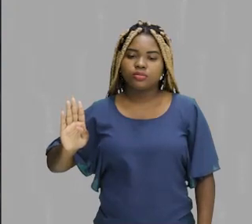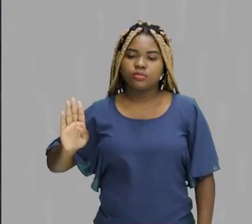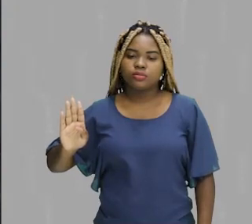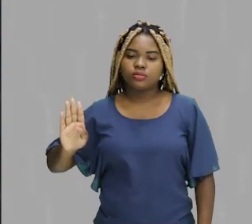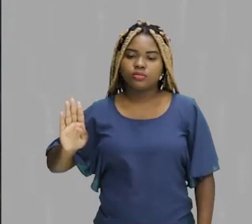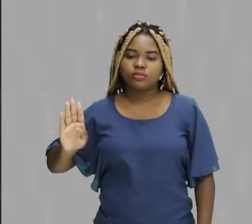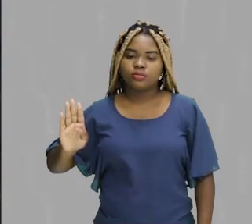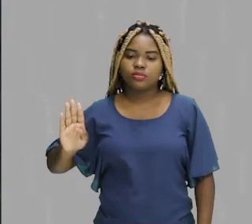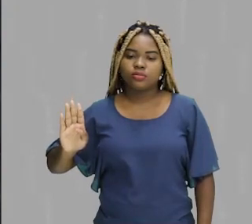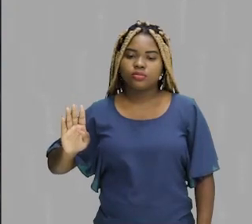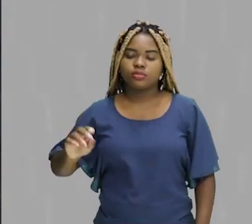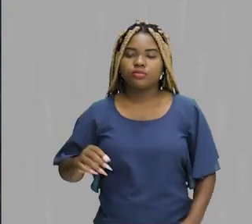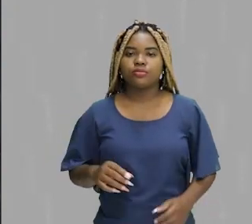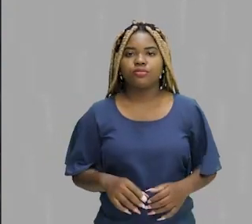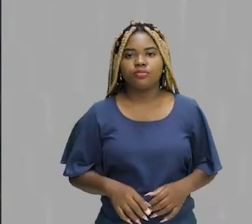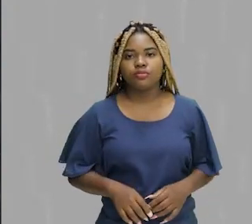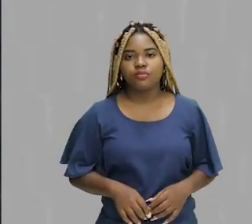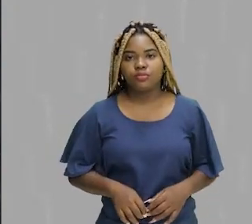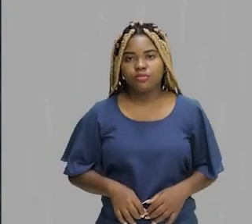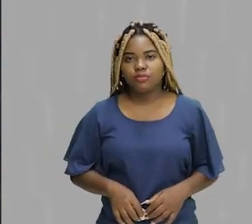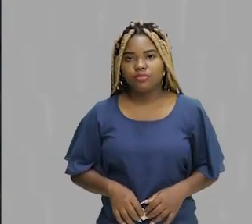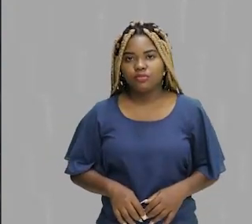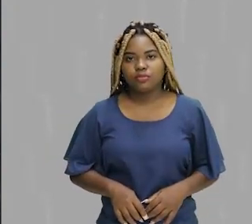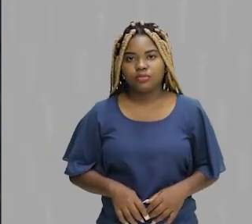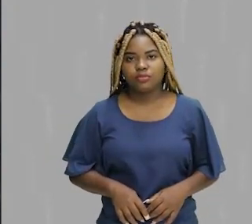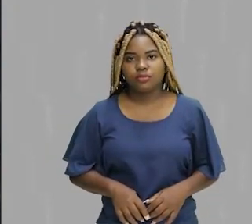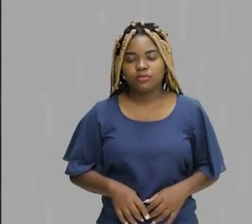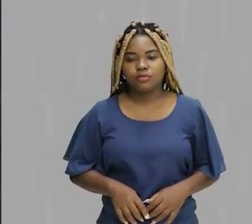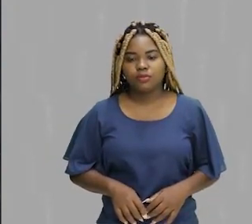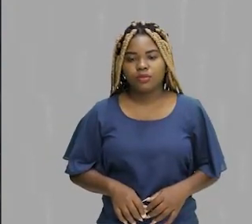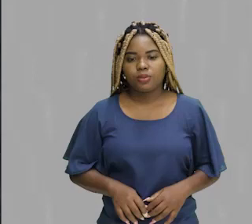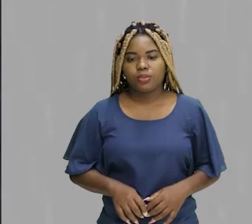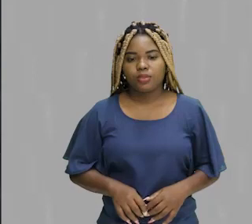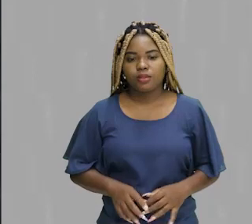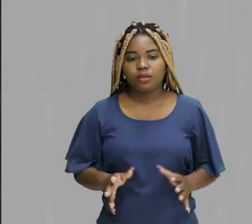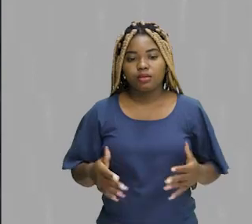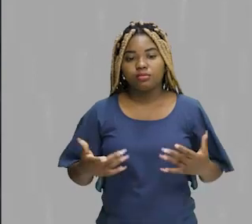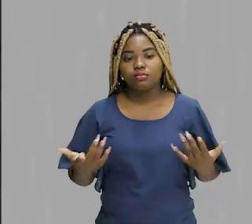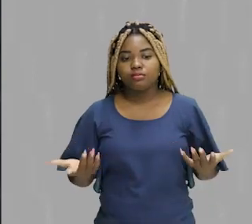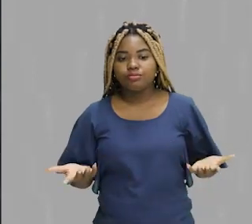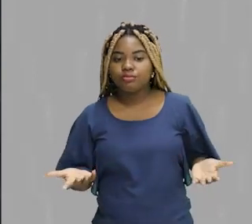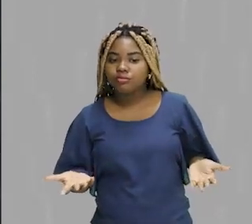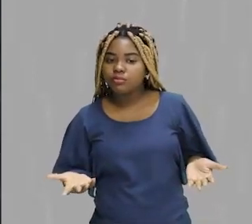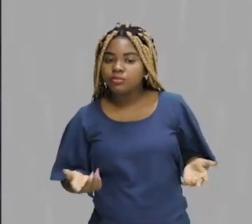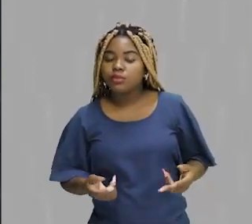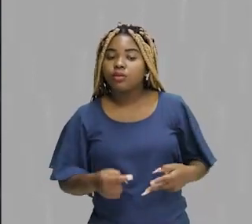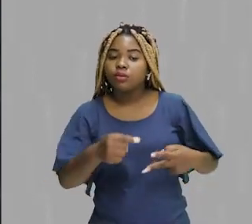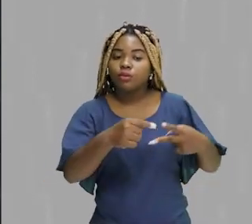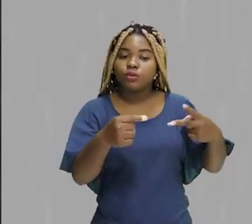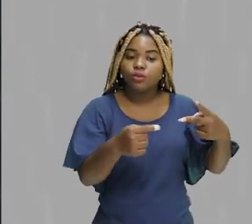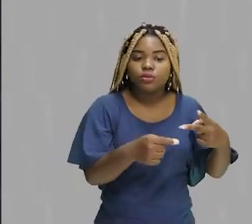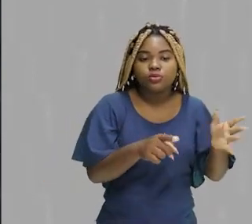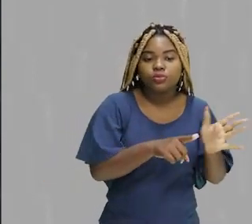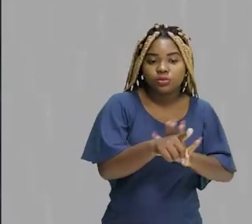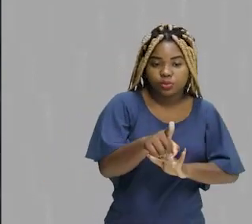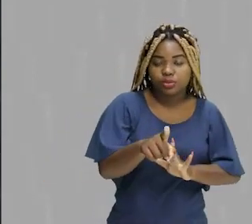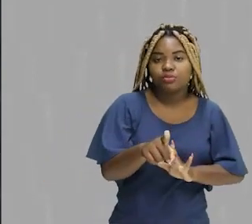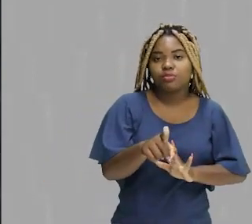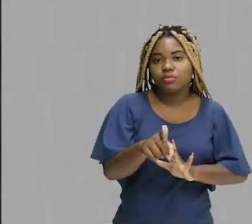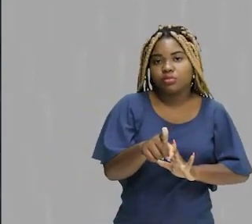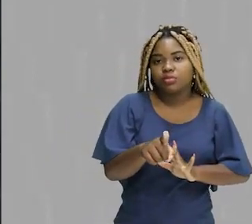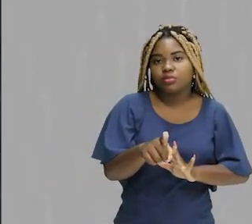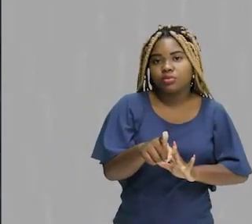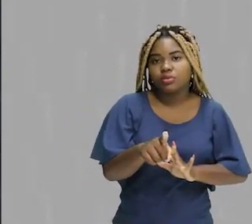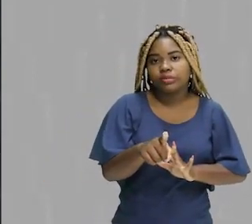menos 222,6 kJ por mol. Então, são duas perguntas, né? A questão